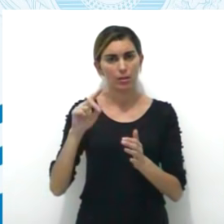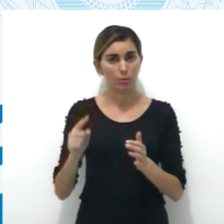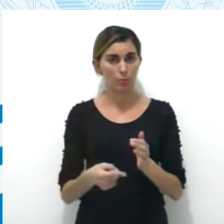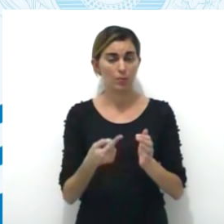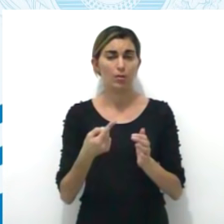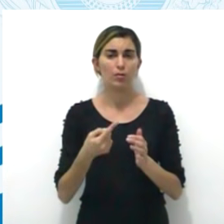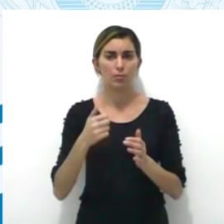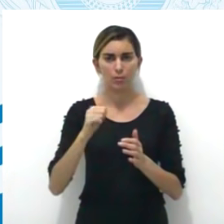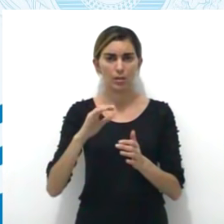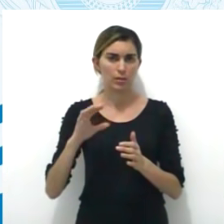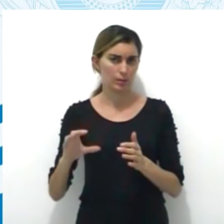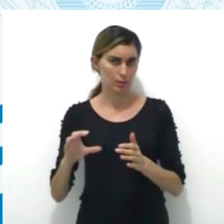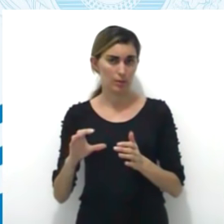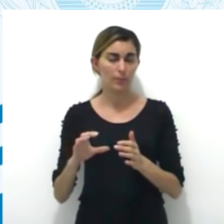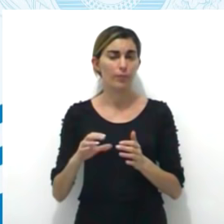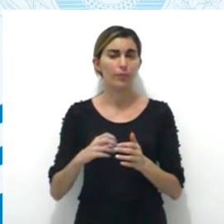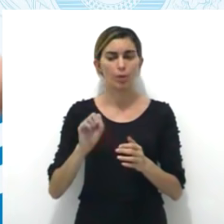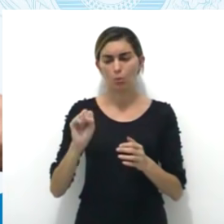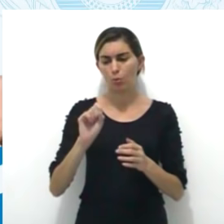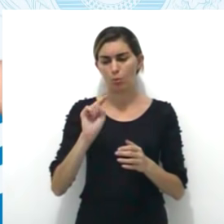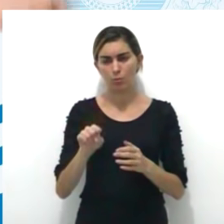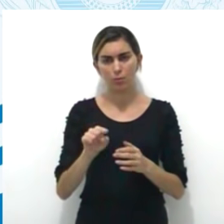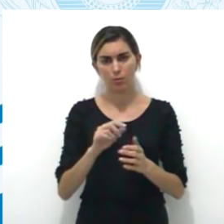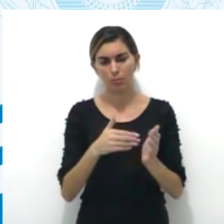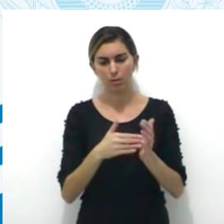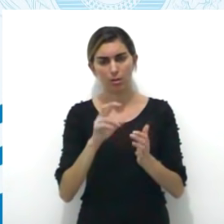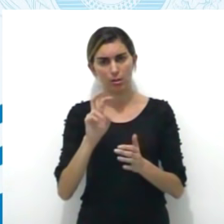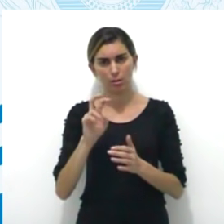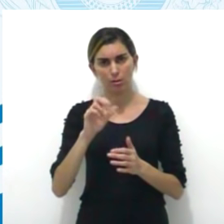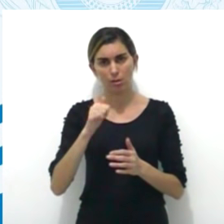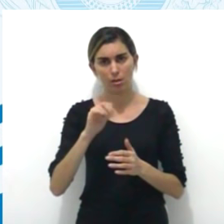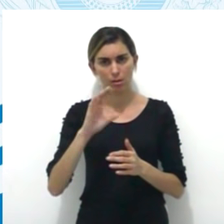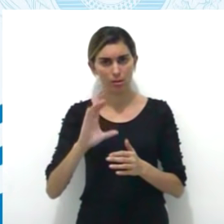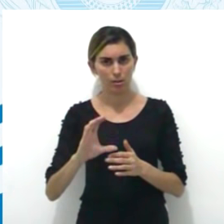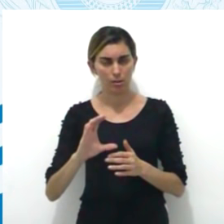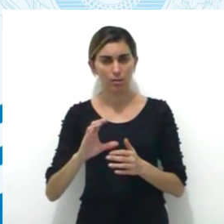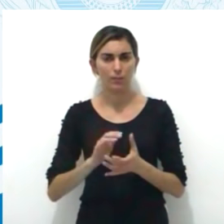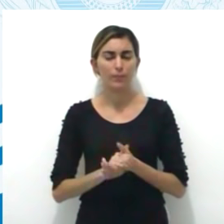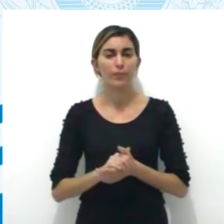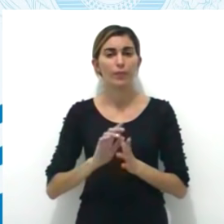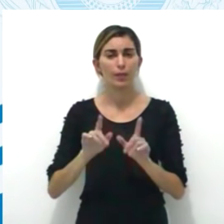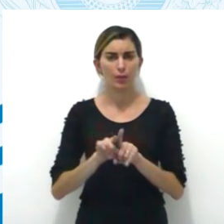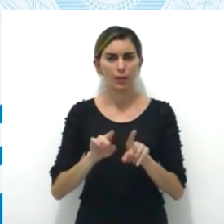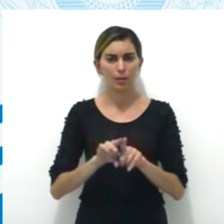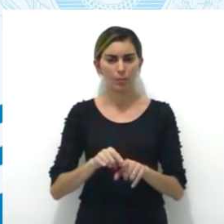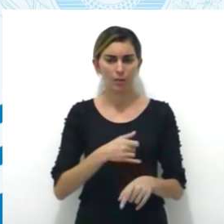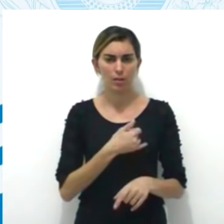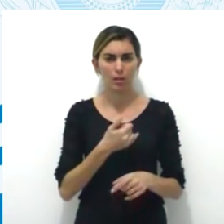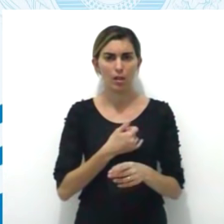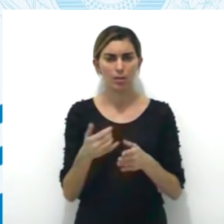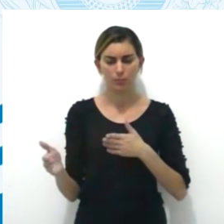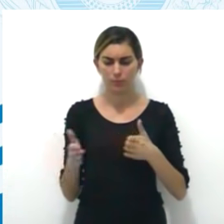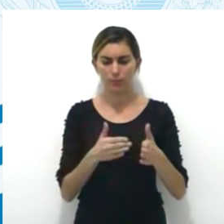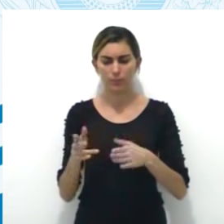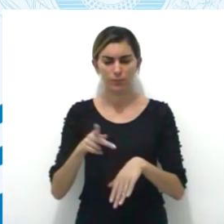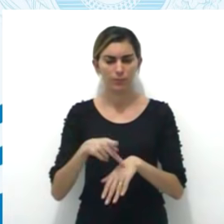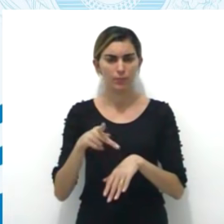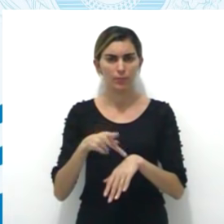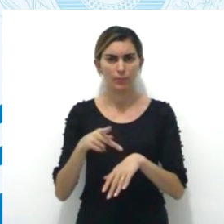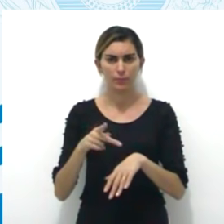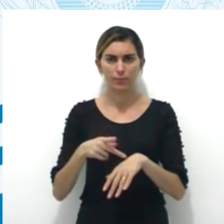5.000 AC. De 8.000 até 5.000 AC. Também chamado de Idade da Pedra